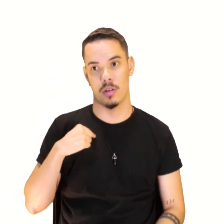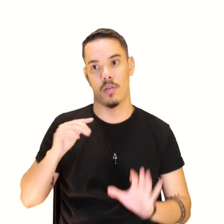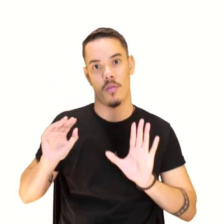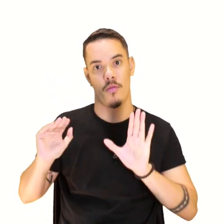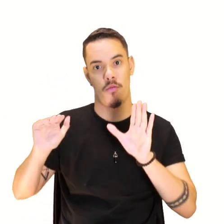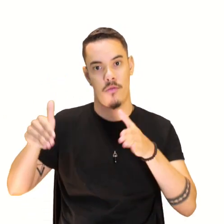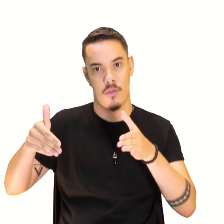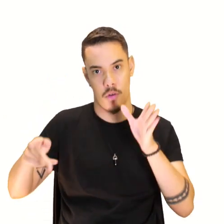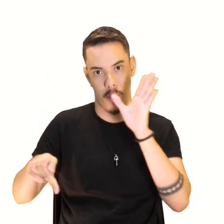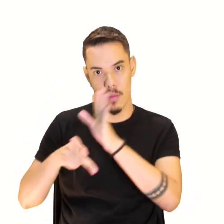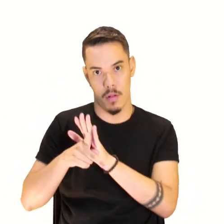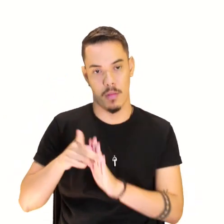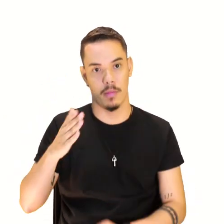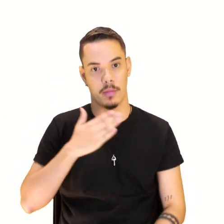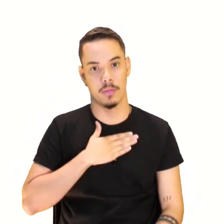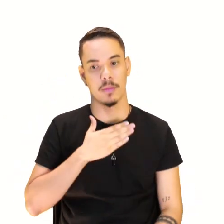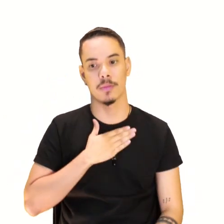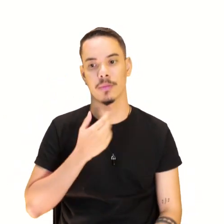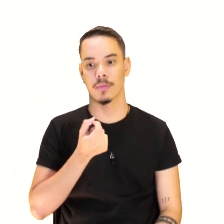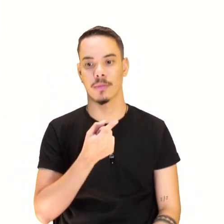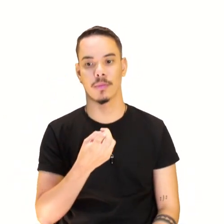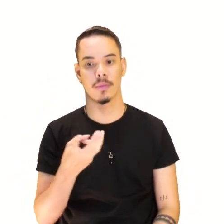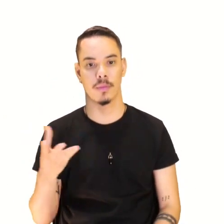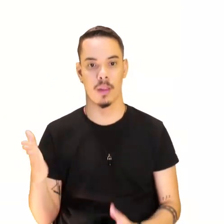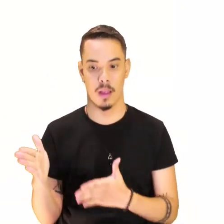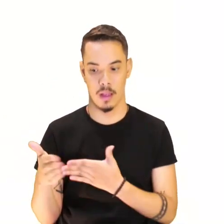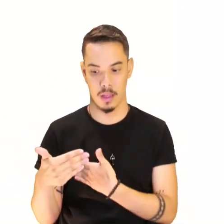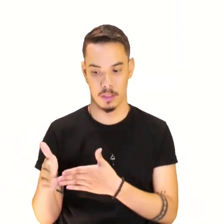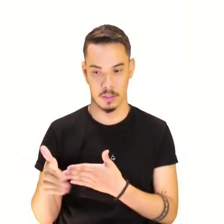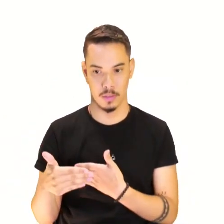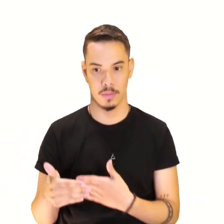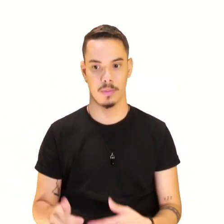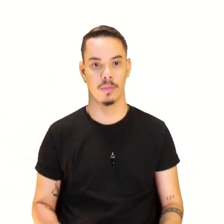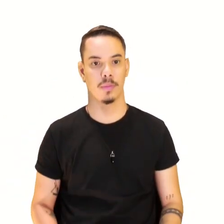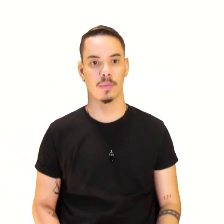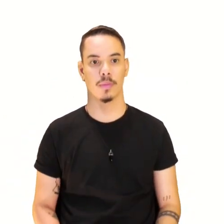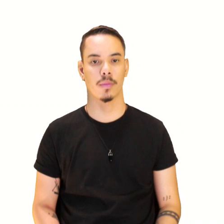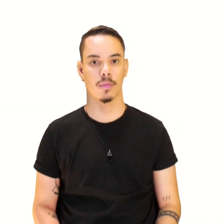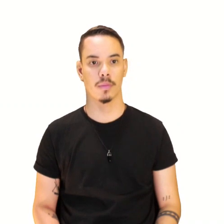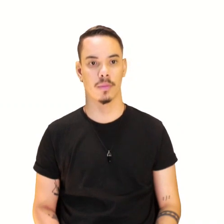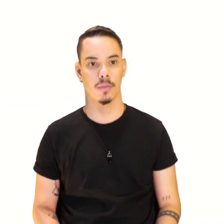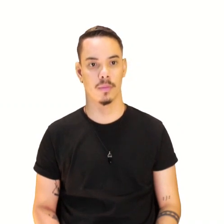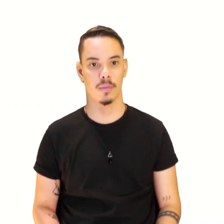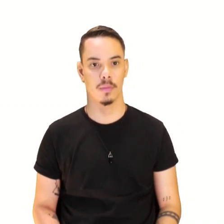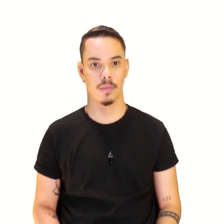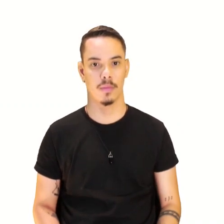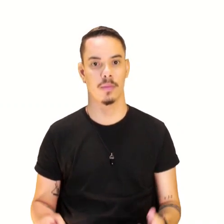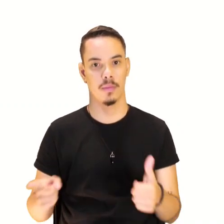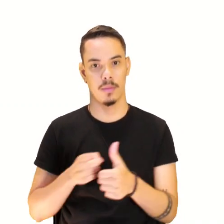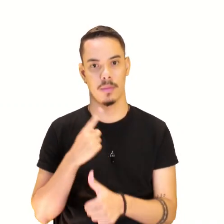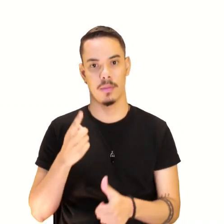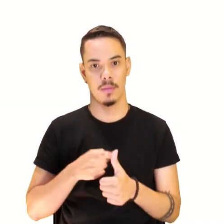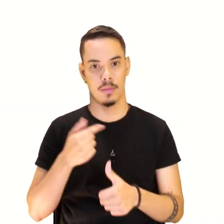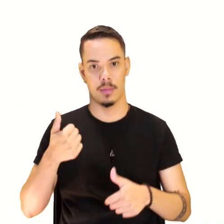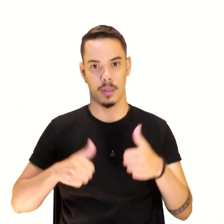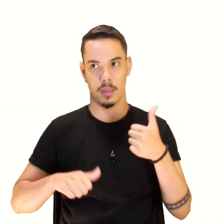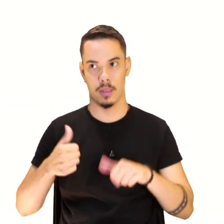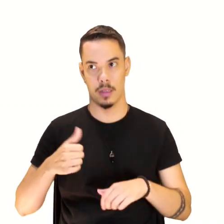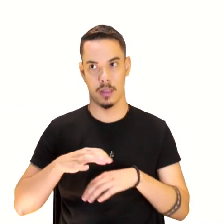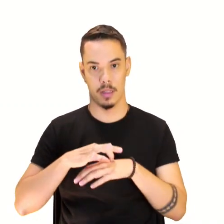nesse caso é a quantidade de caixas tá então vamos lá em duas em duas primeiras vamos analisar os guindastes e as caixas